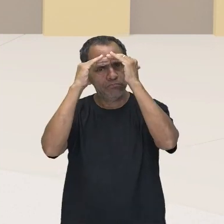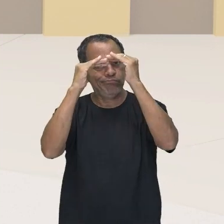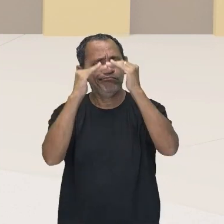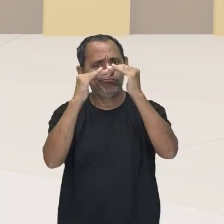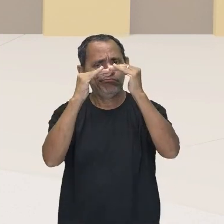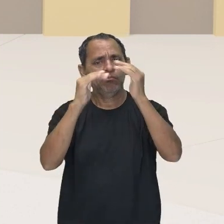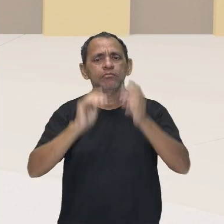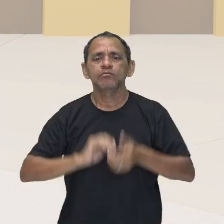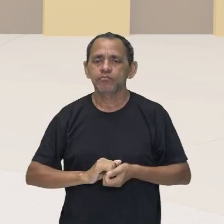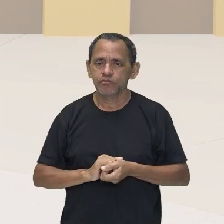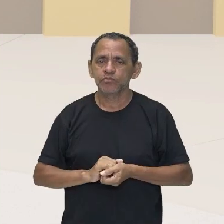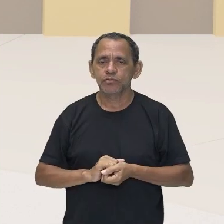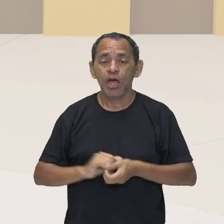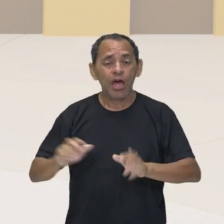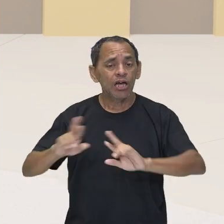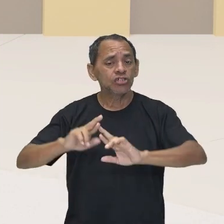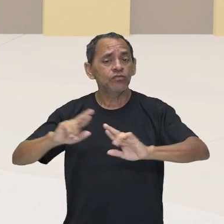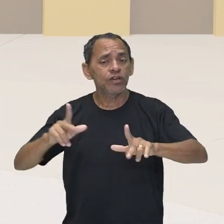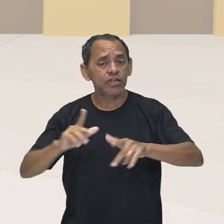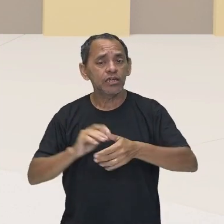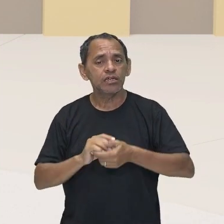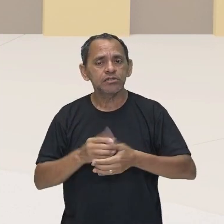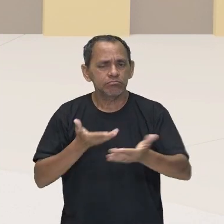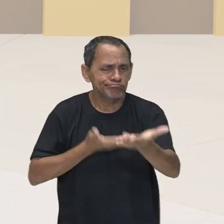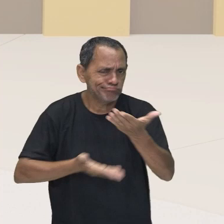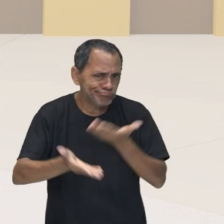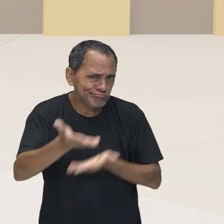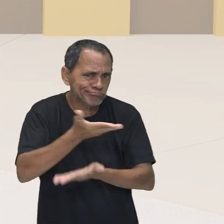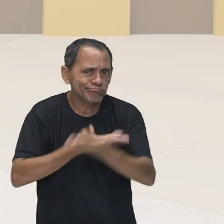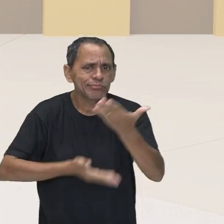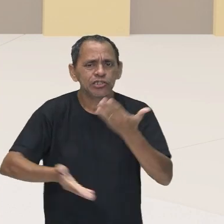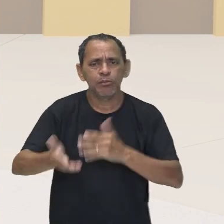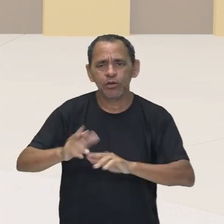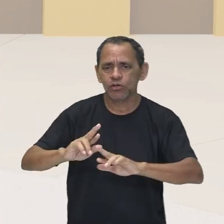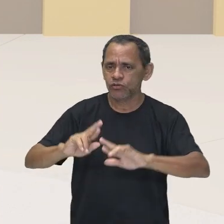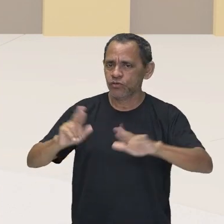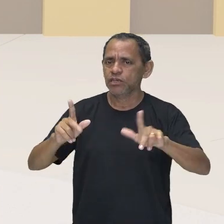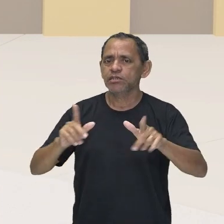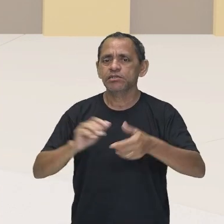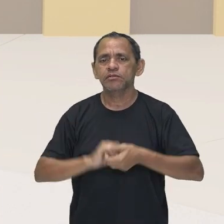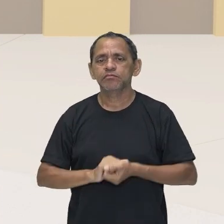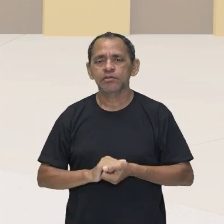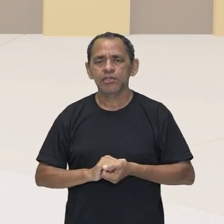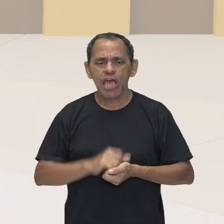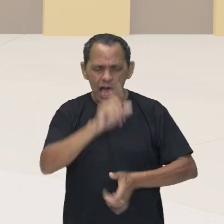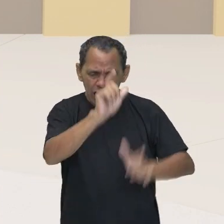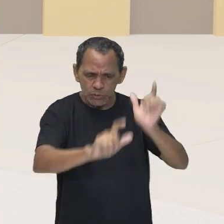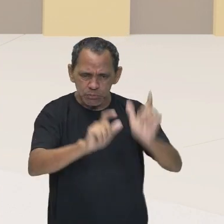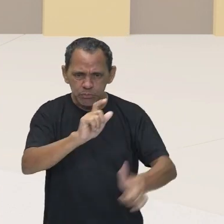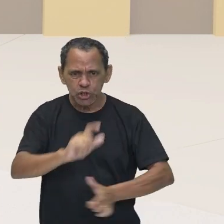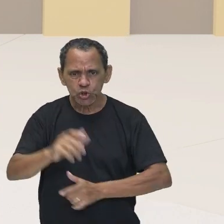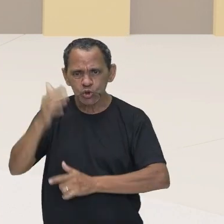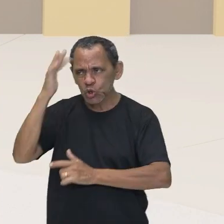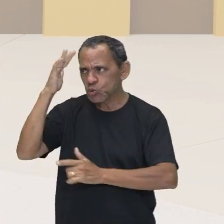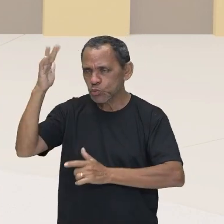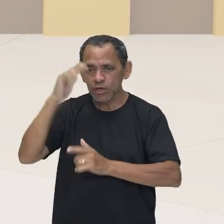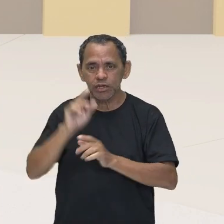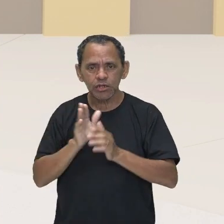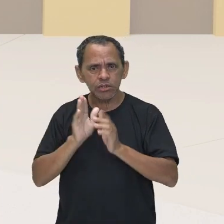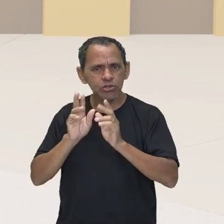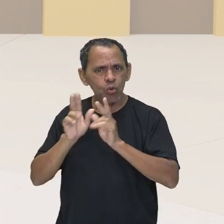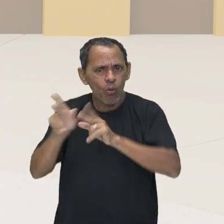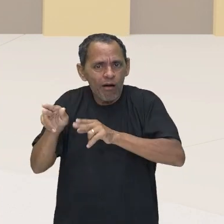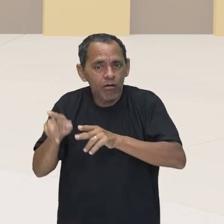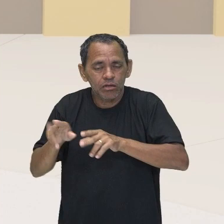e lidar com a diversidade. Nem todo mundo vai pensar como nós. Uma tolerância nos ajuda a tolerar